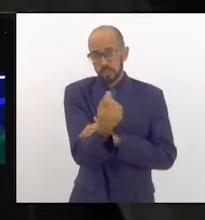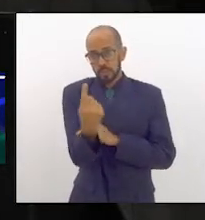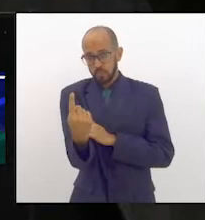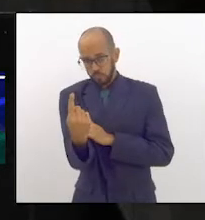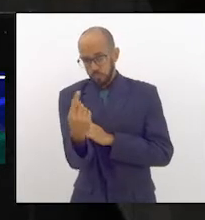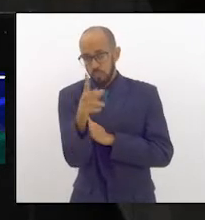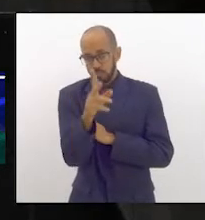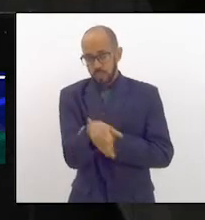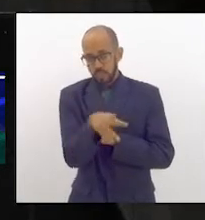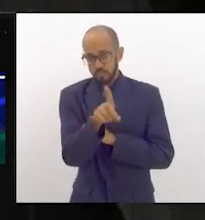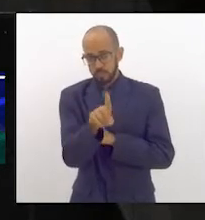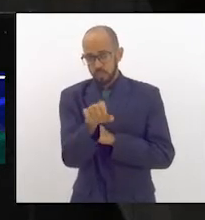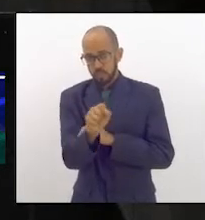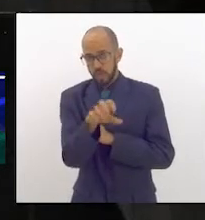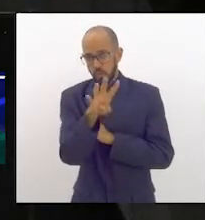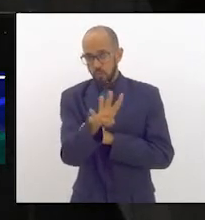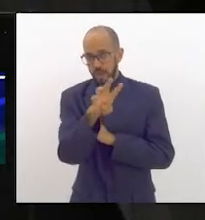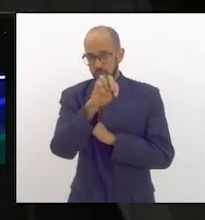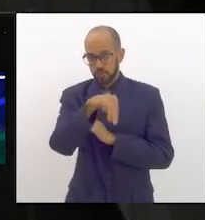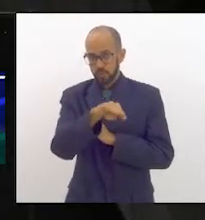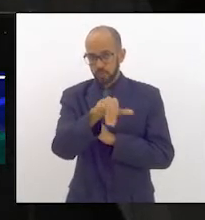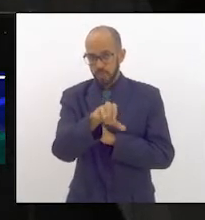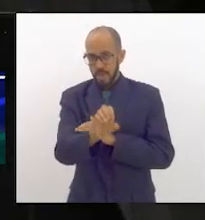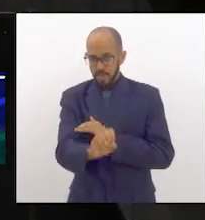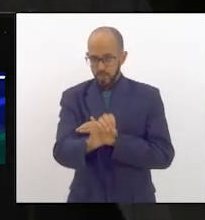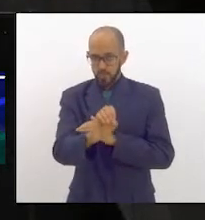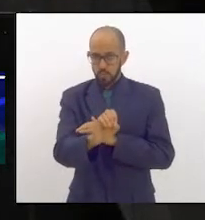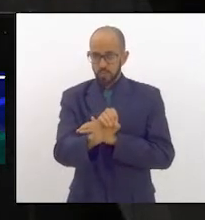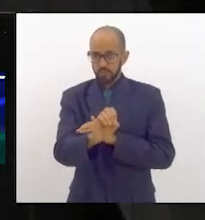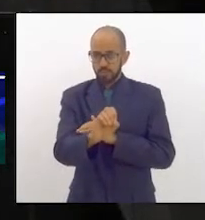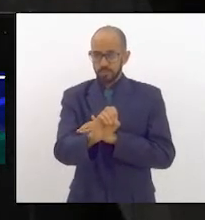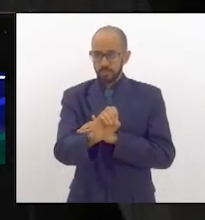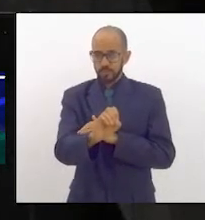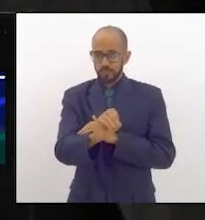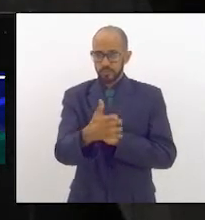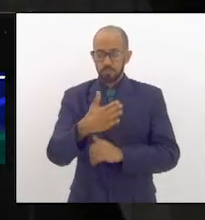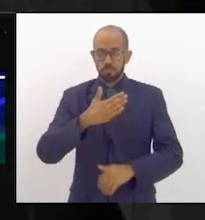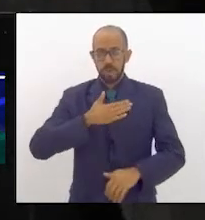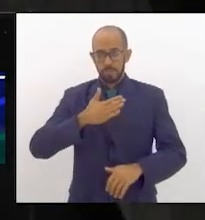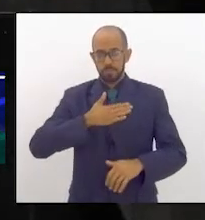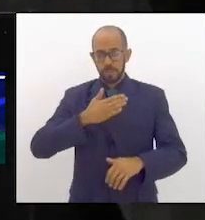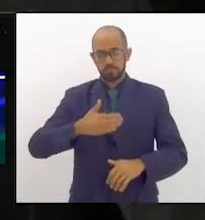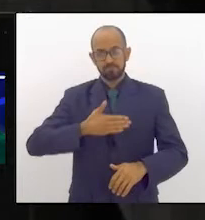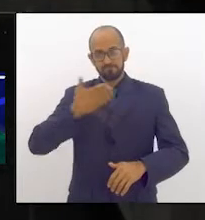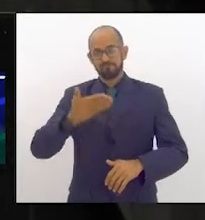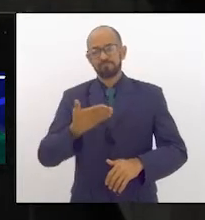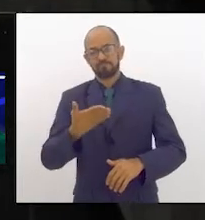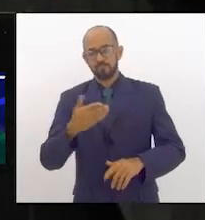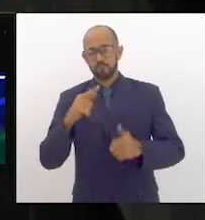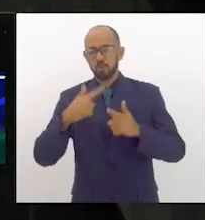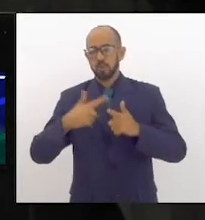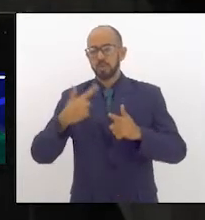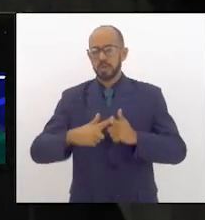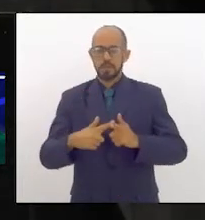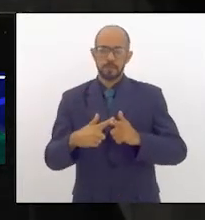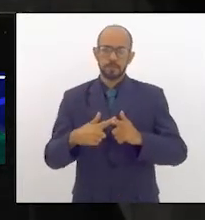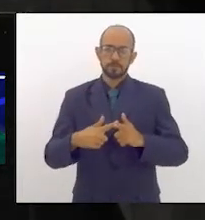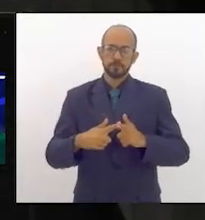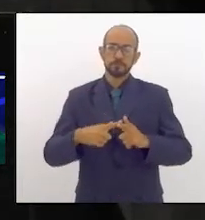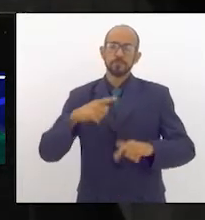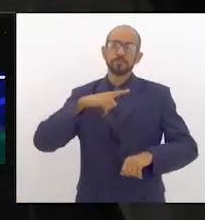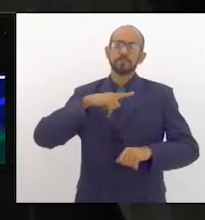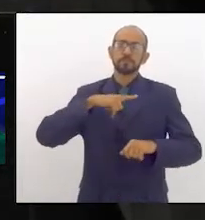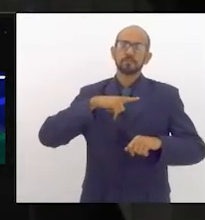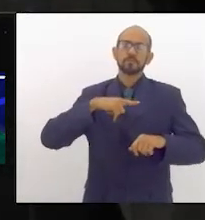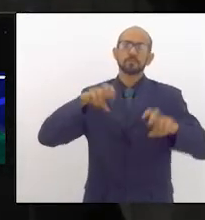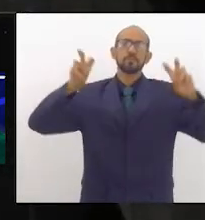mesmo do mesmo dia quatro de maio que a data de publicação da medida provisória o que eu acho uma temeridade primeiro porque temas